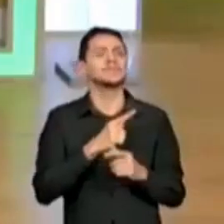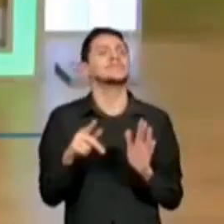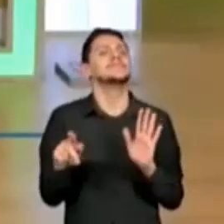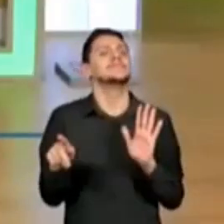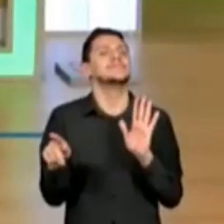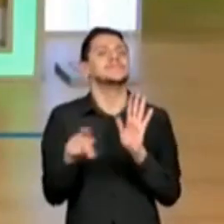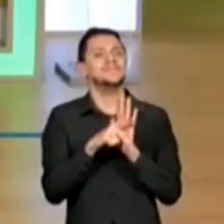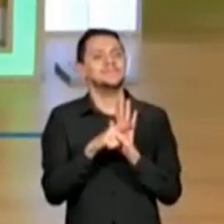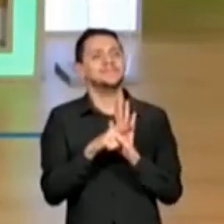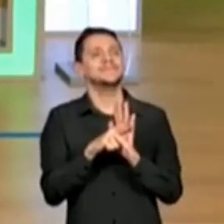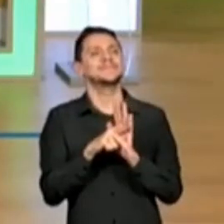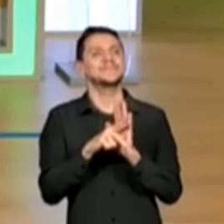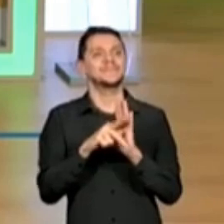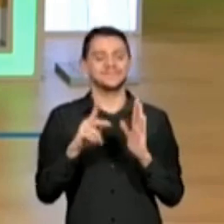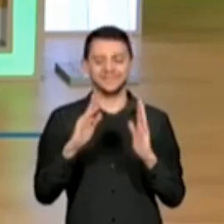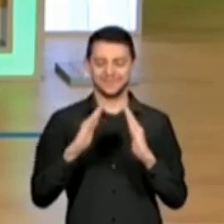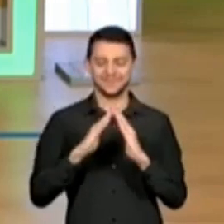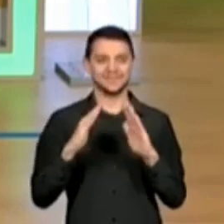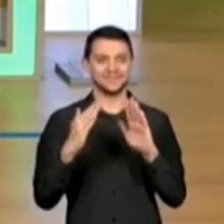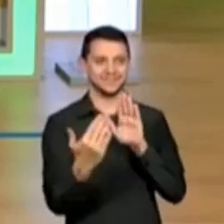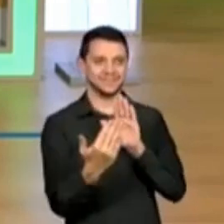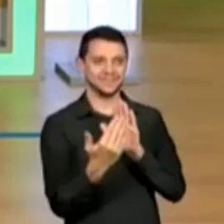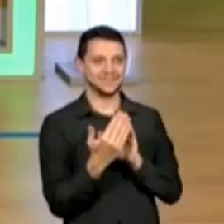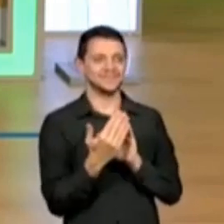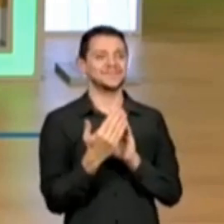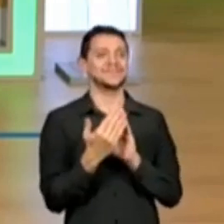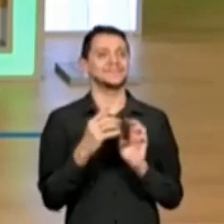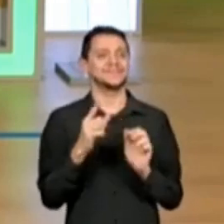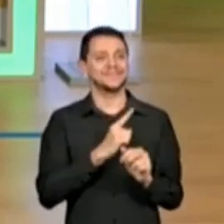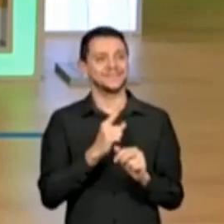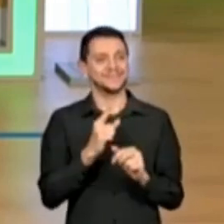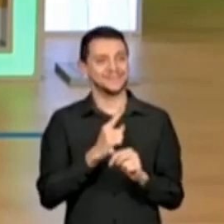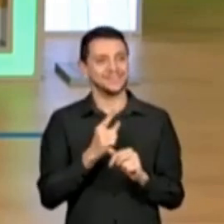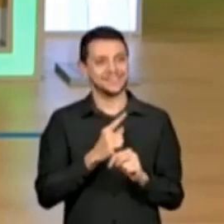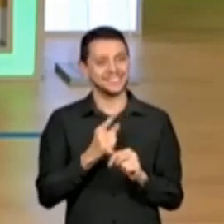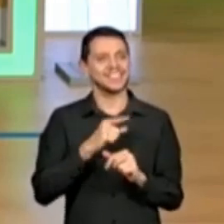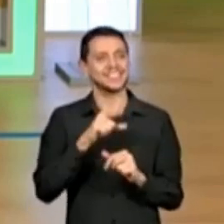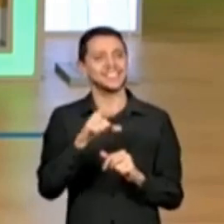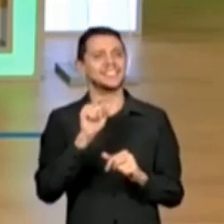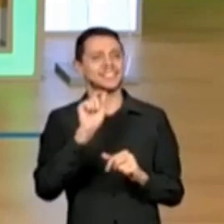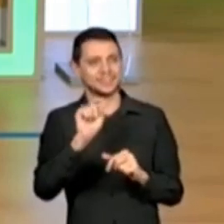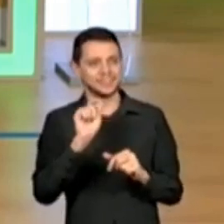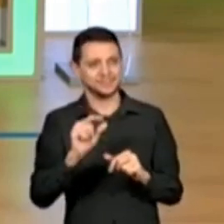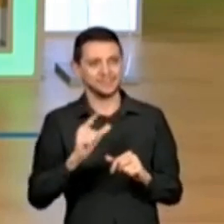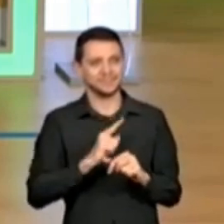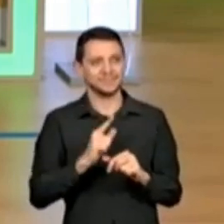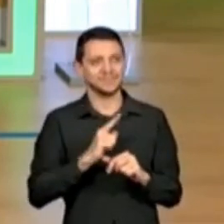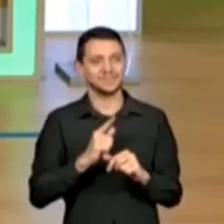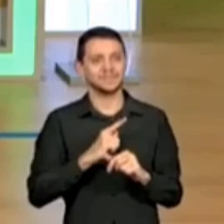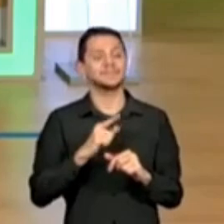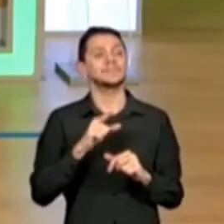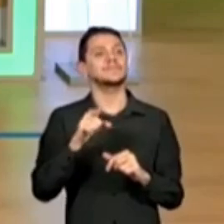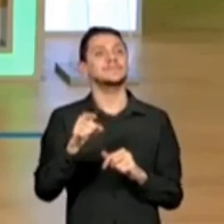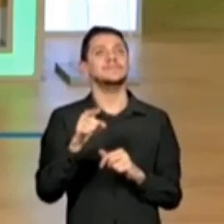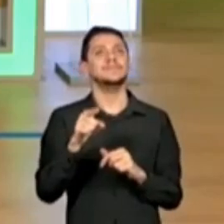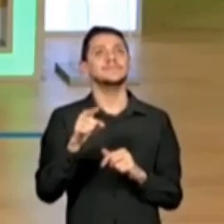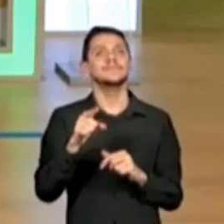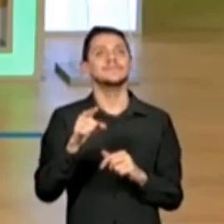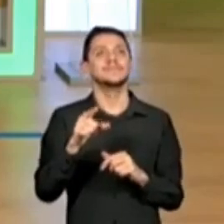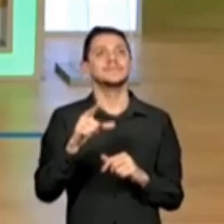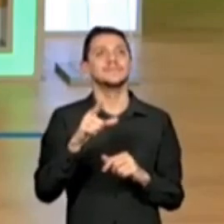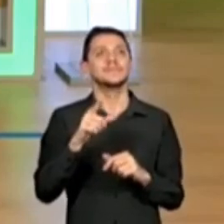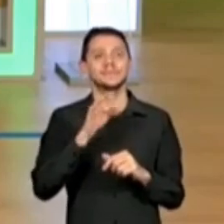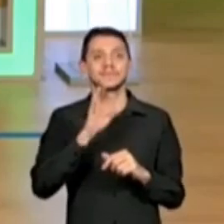Egito. Faz sentido, Pro. Eu vou colocar o telhado de uma casa. Verdade. Aquele telhadinho às vezes de castelo, né, também. Sim, que é assim?